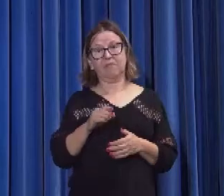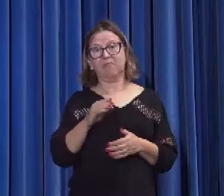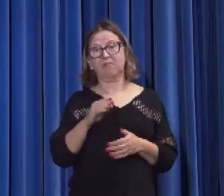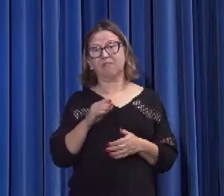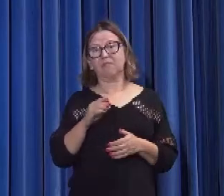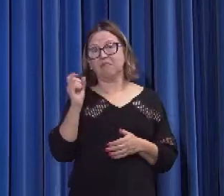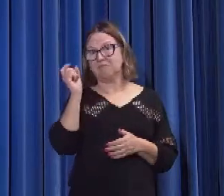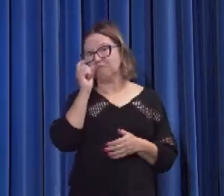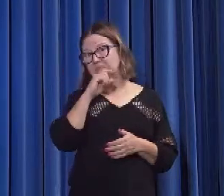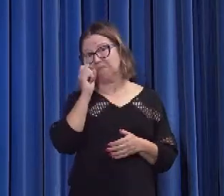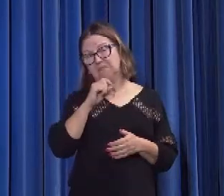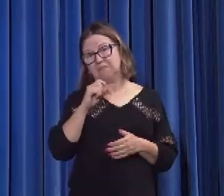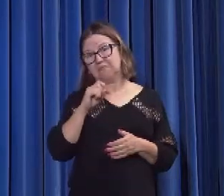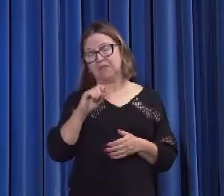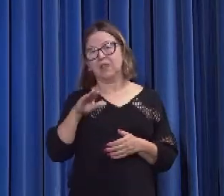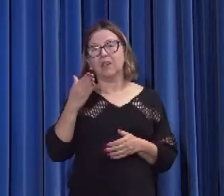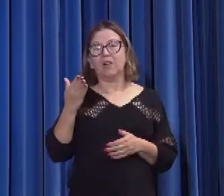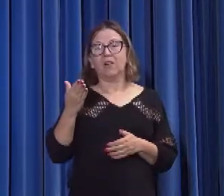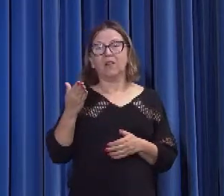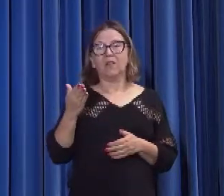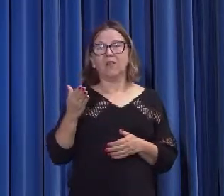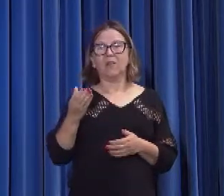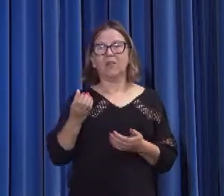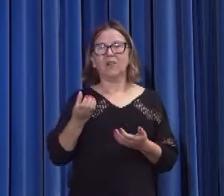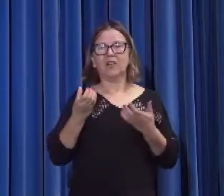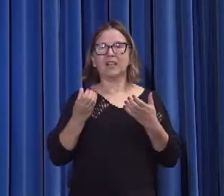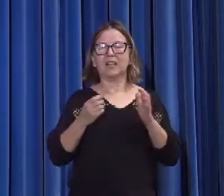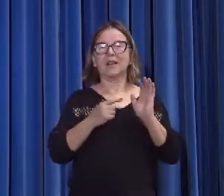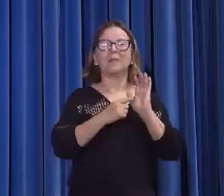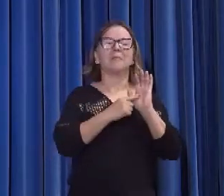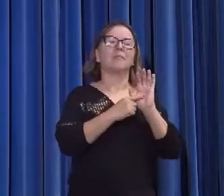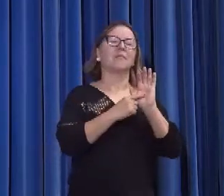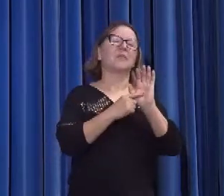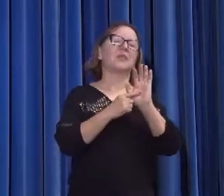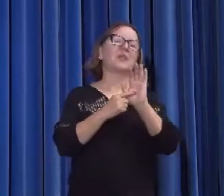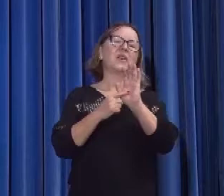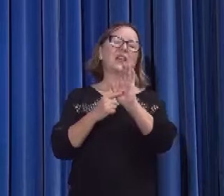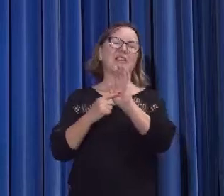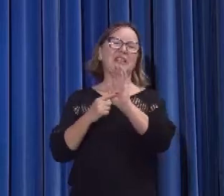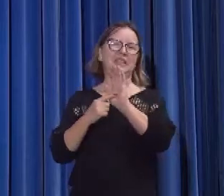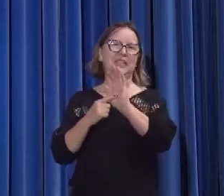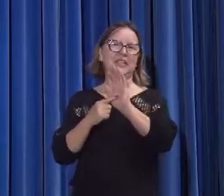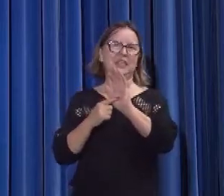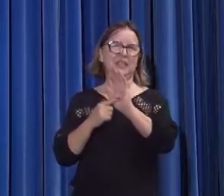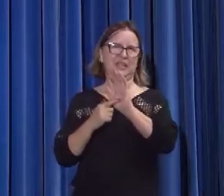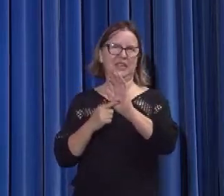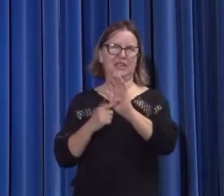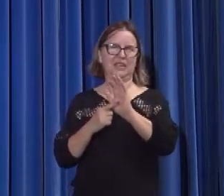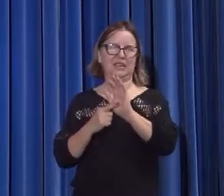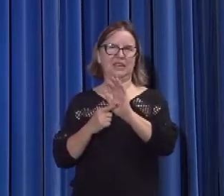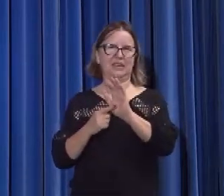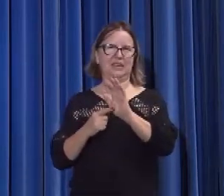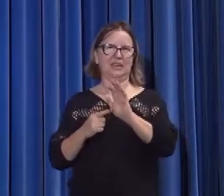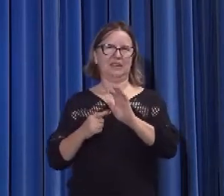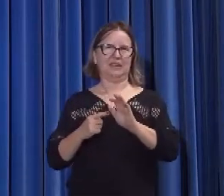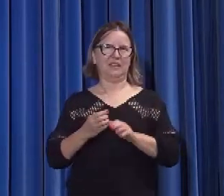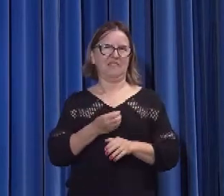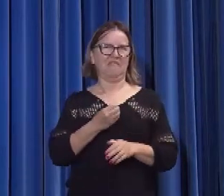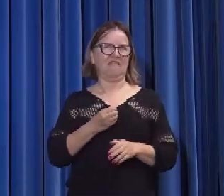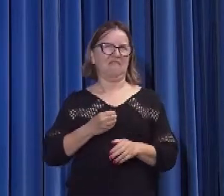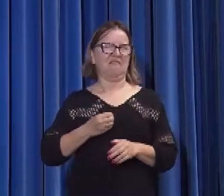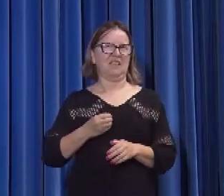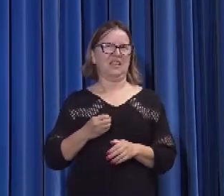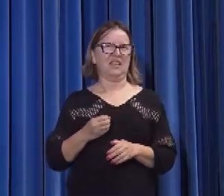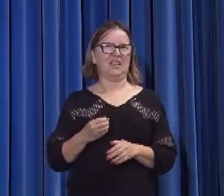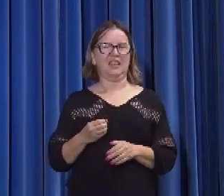quer passar uma aparência para outras pessoas, porque eu não consigo entender que alguém consiga viver